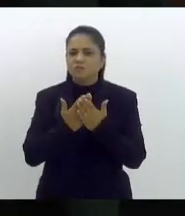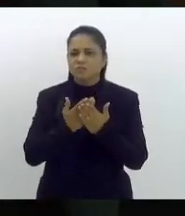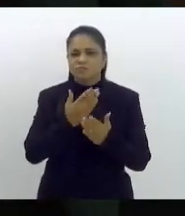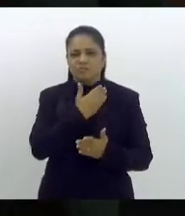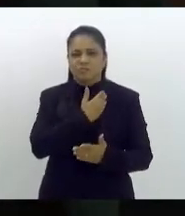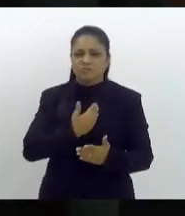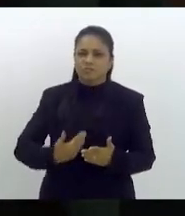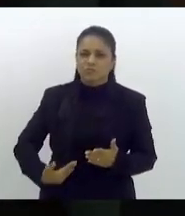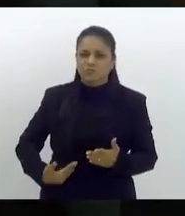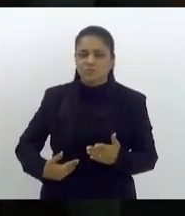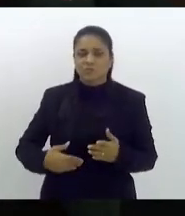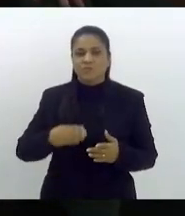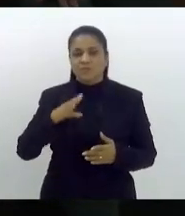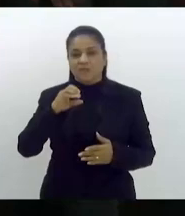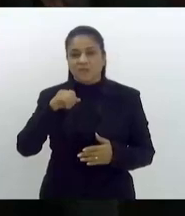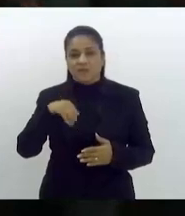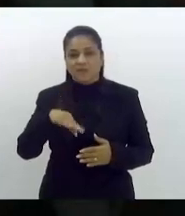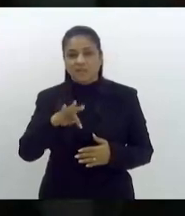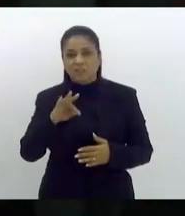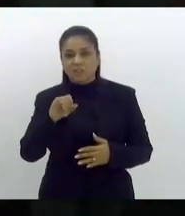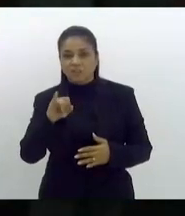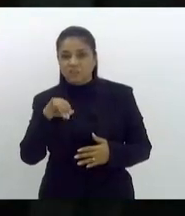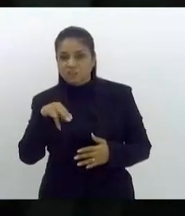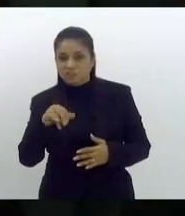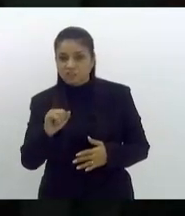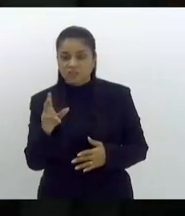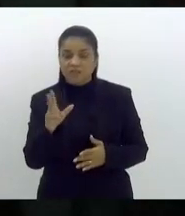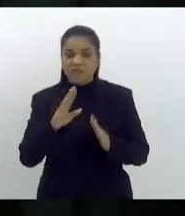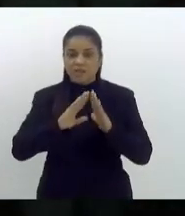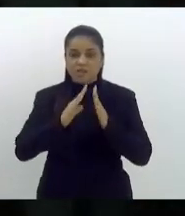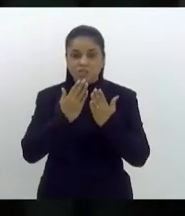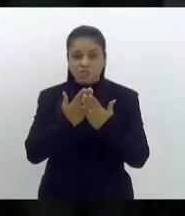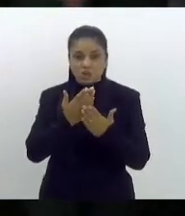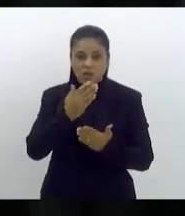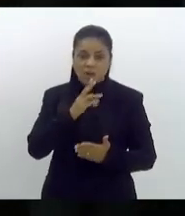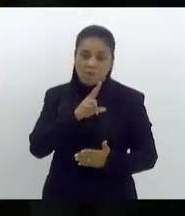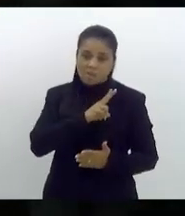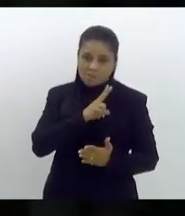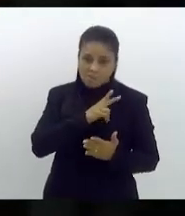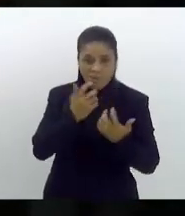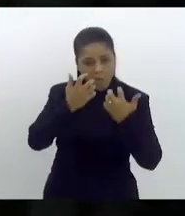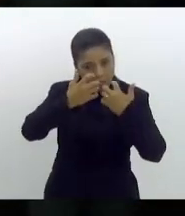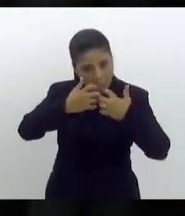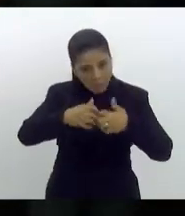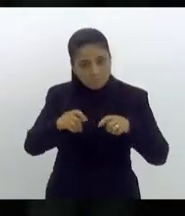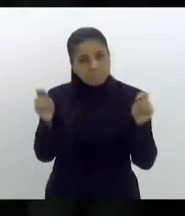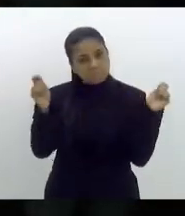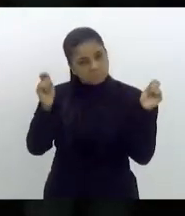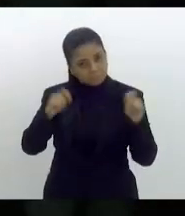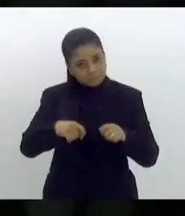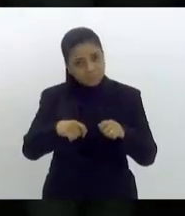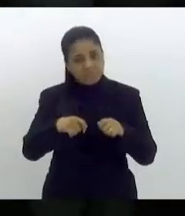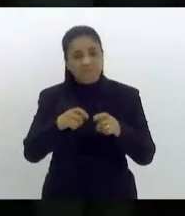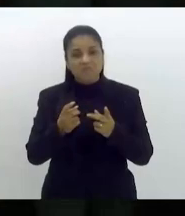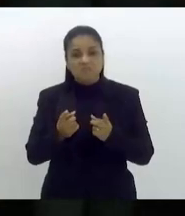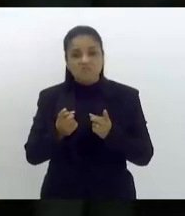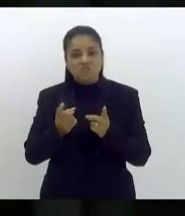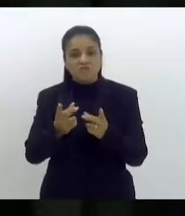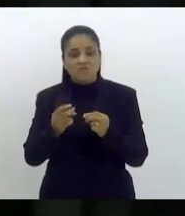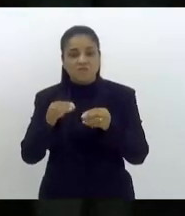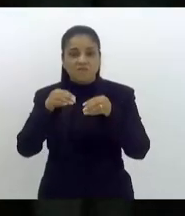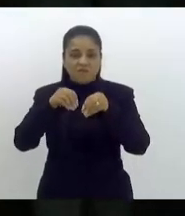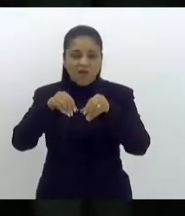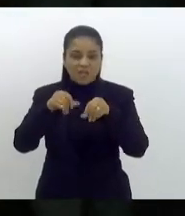as cantinas das escolas privadas tem condições de se adequar ao invés de vender farinha com gordura